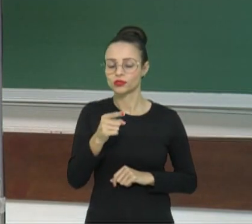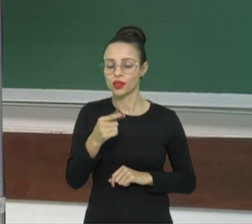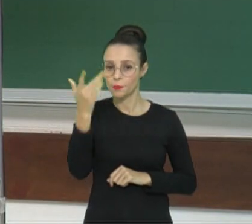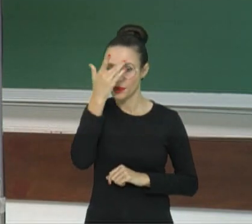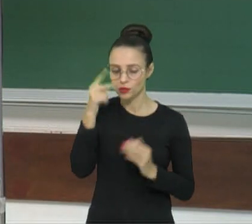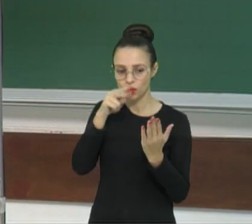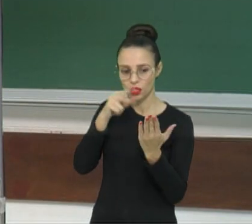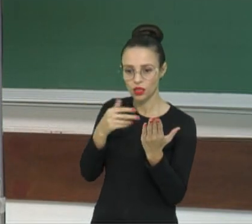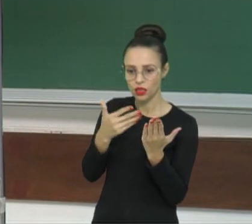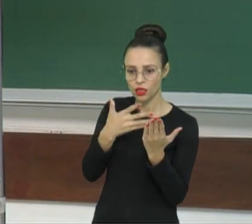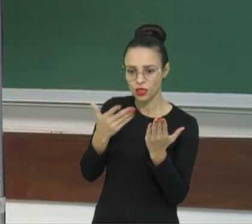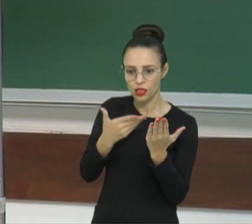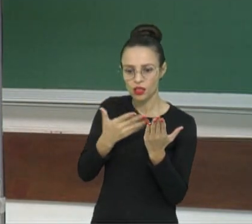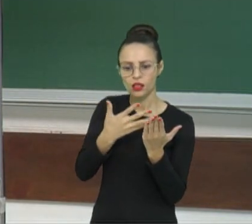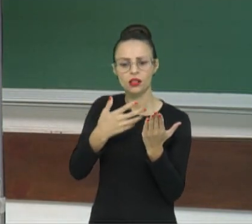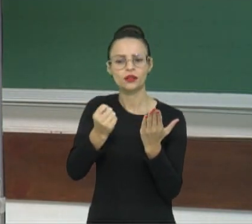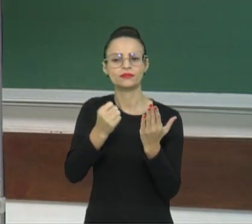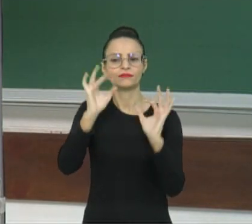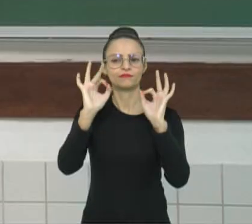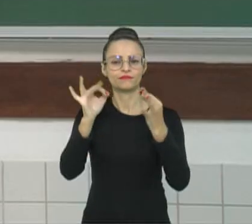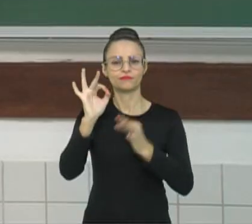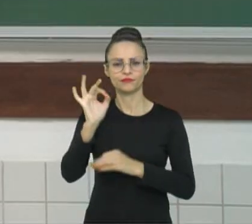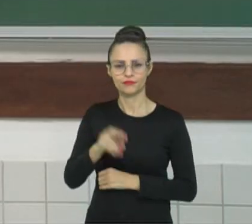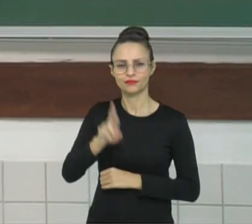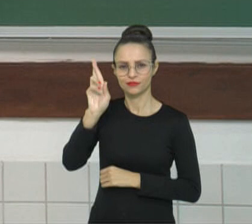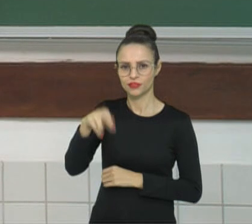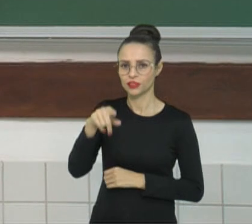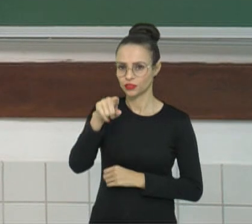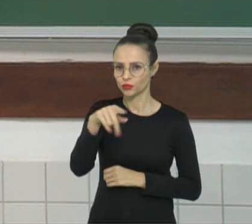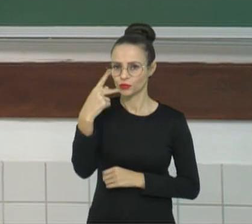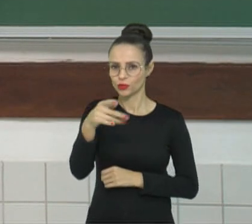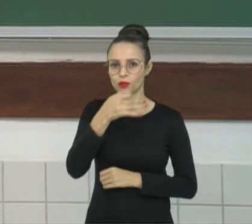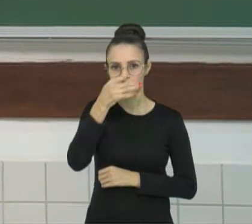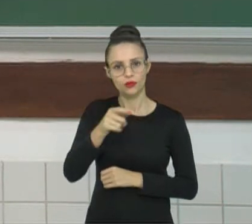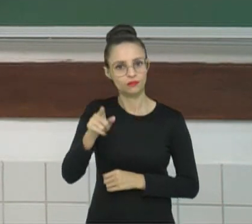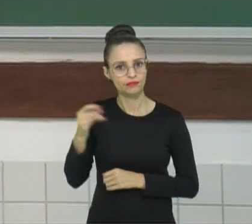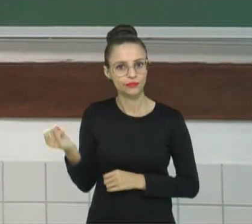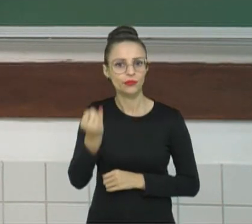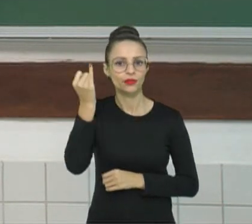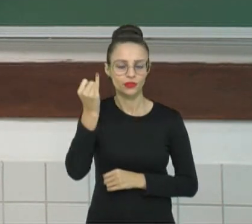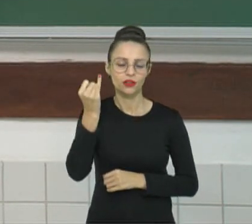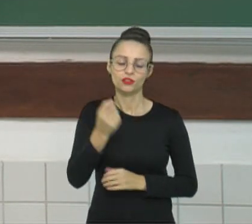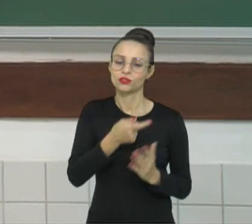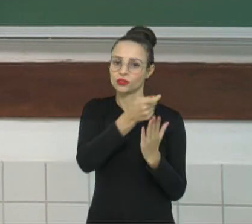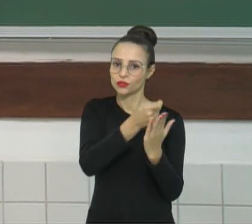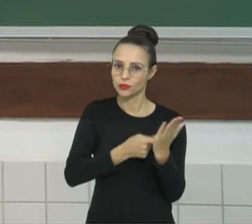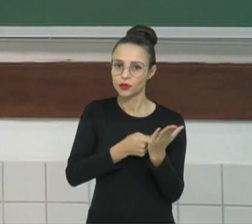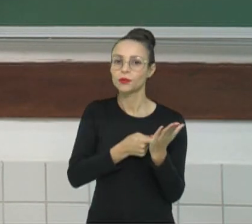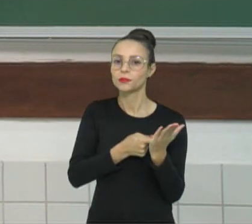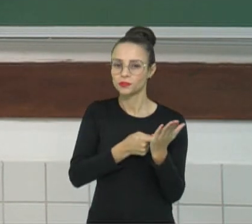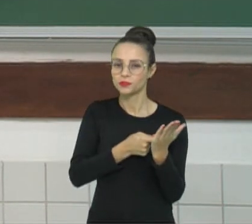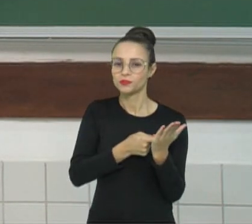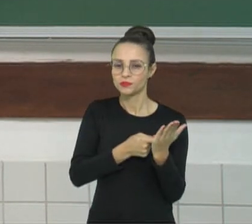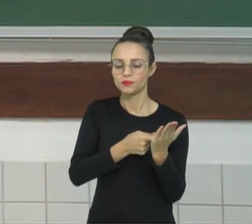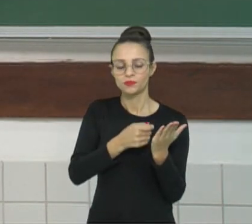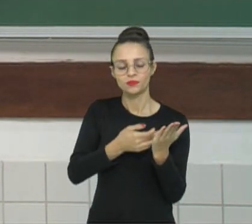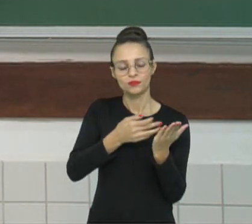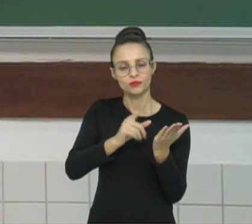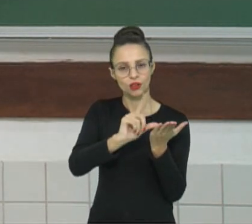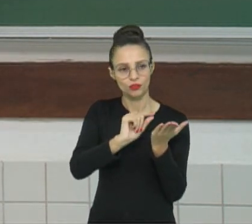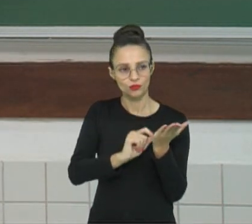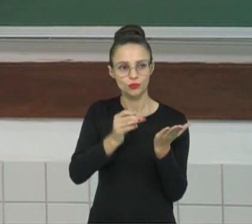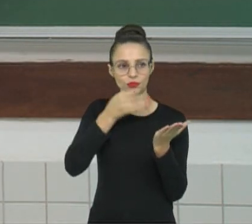o leitor de que você tem razão na sua opinião. Então, isso é bem importante na hora da gente fazer a produção de um artigo de